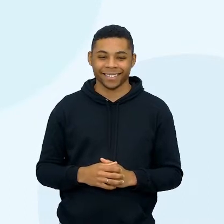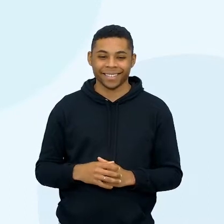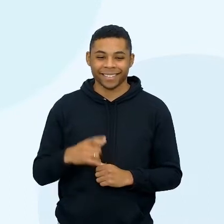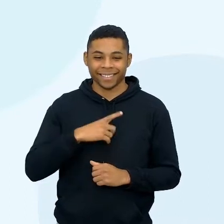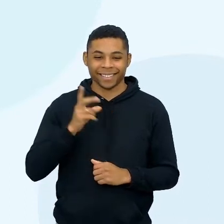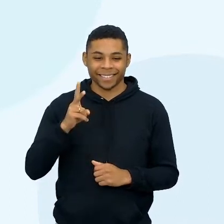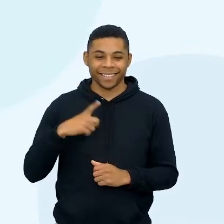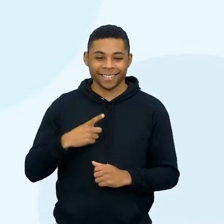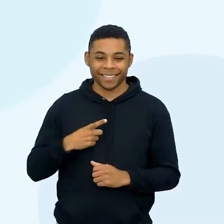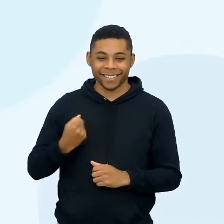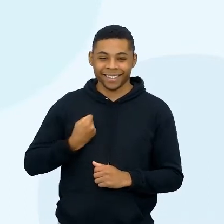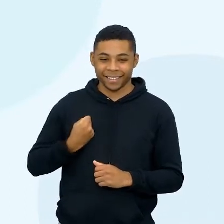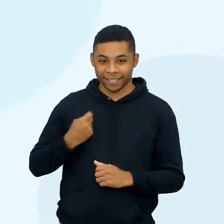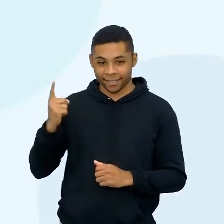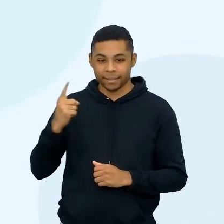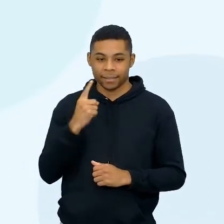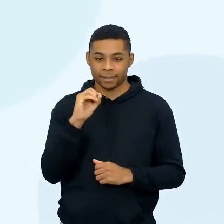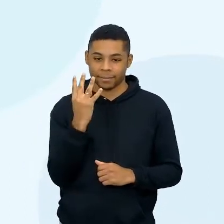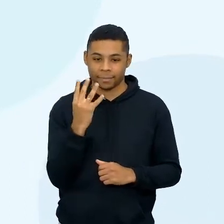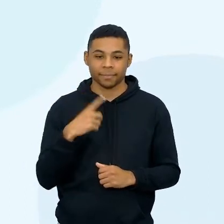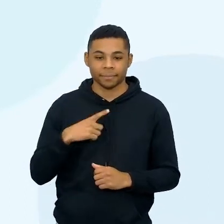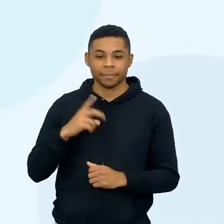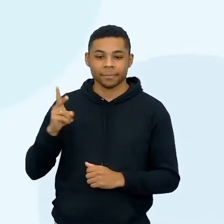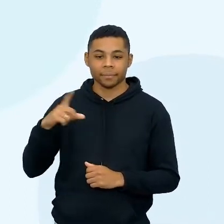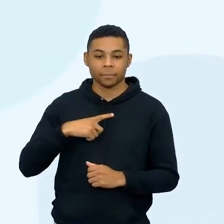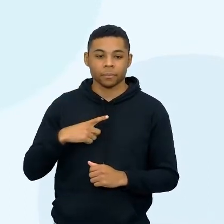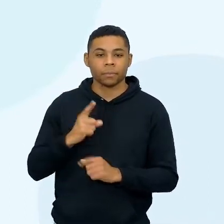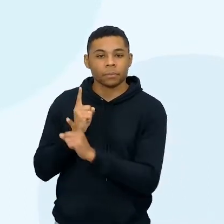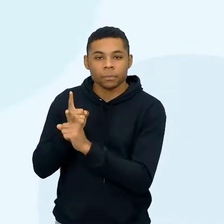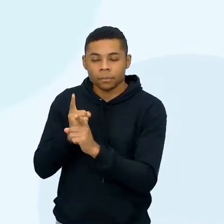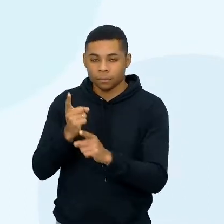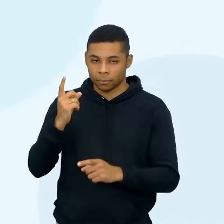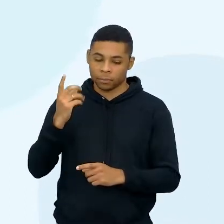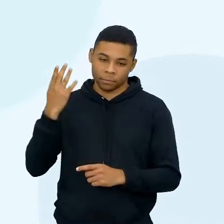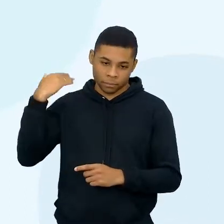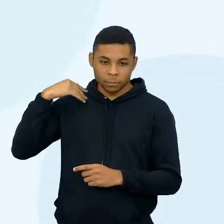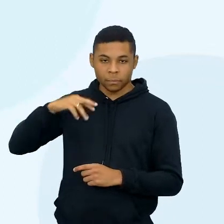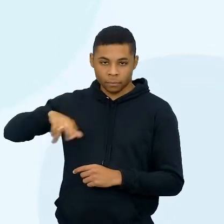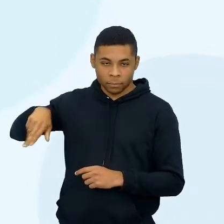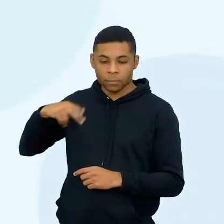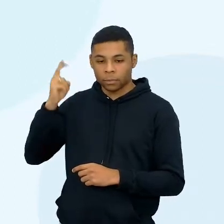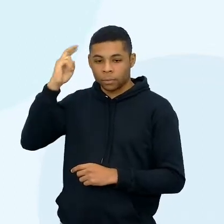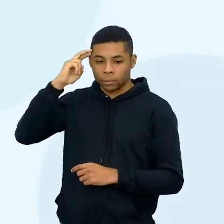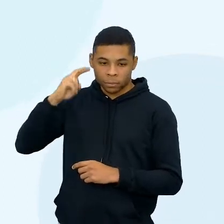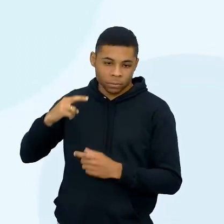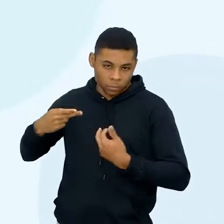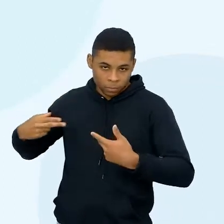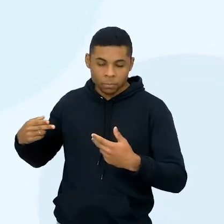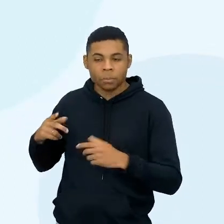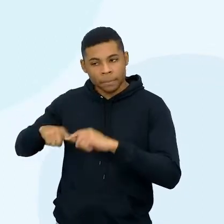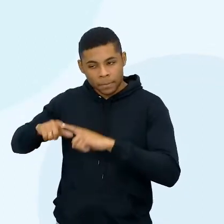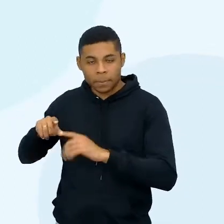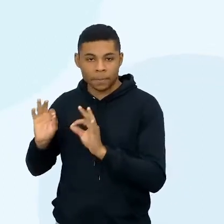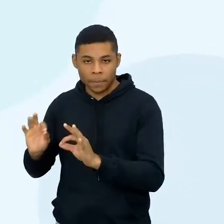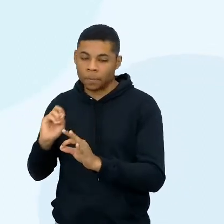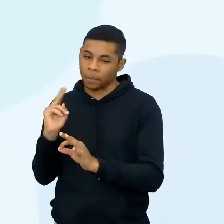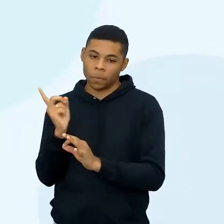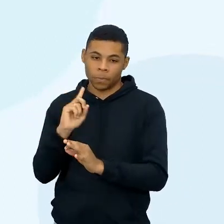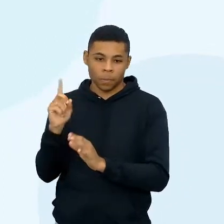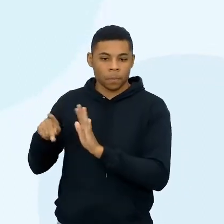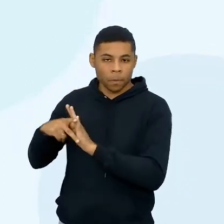é analisar objetos, vestígios culturais, tanto de cultura material como